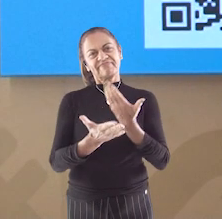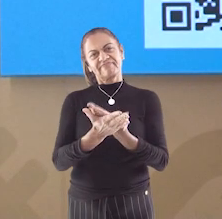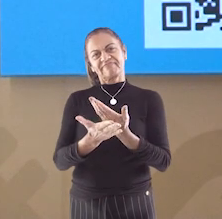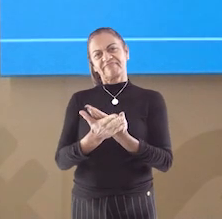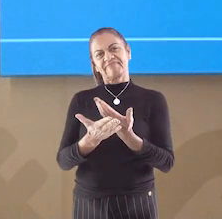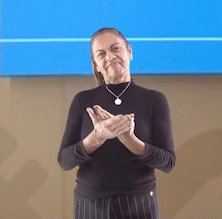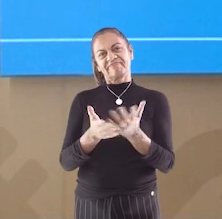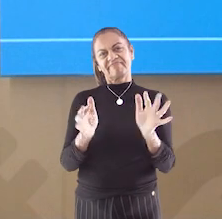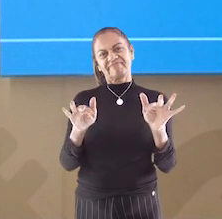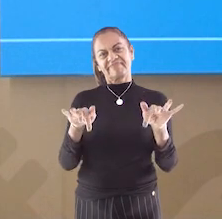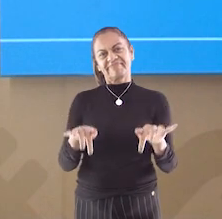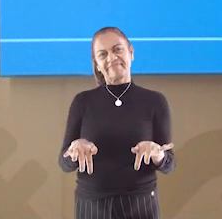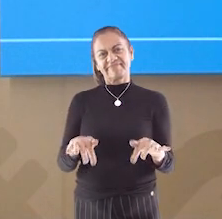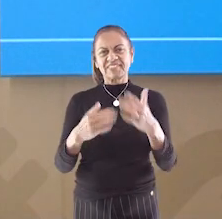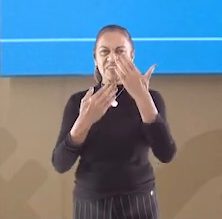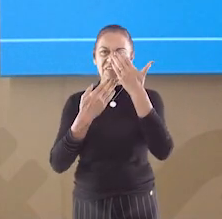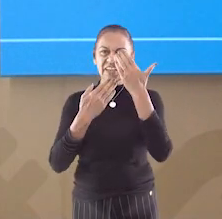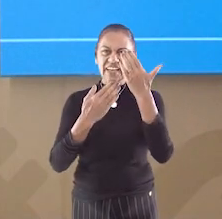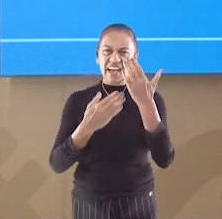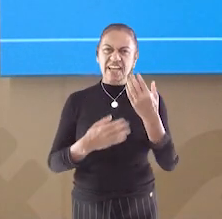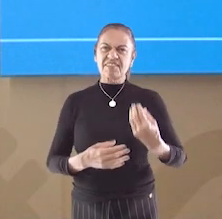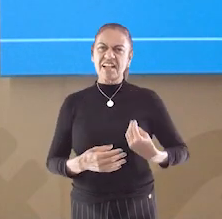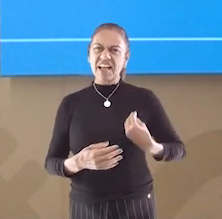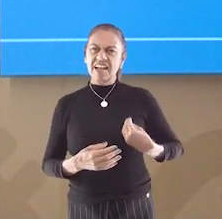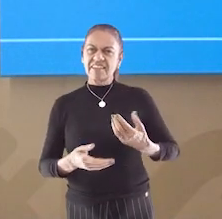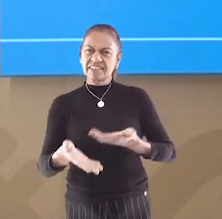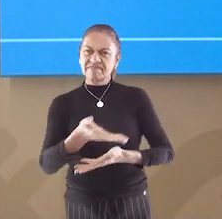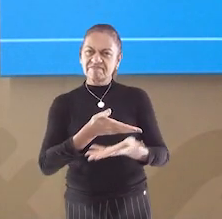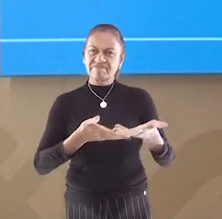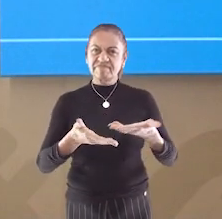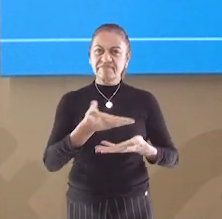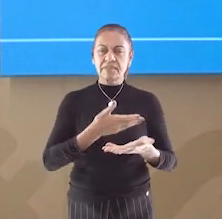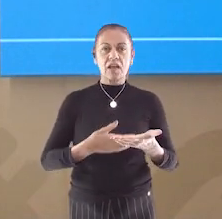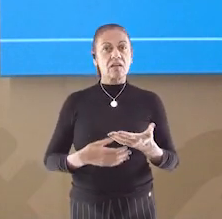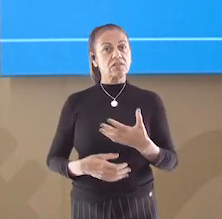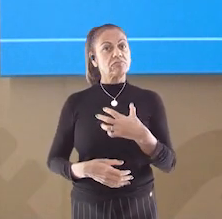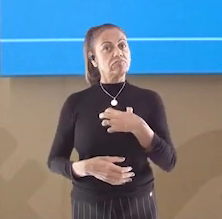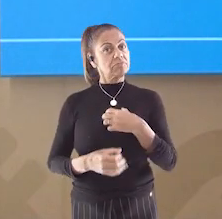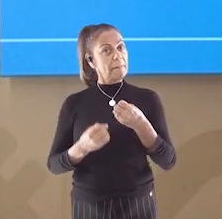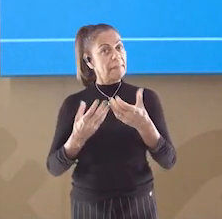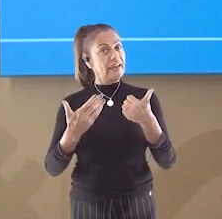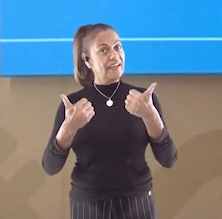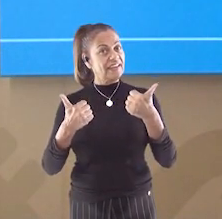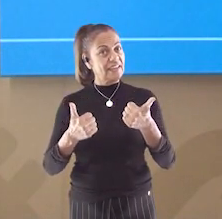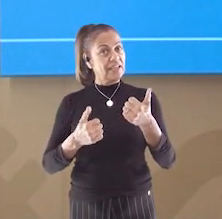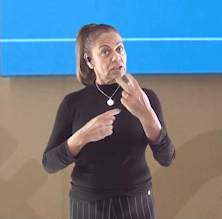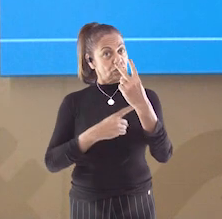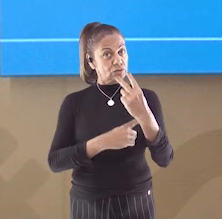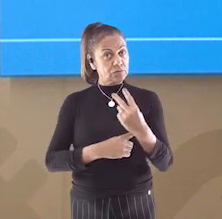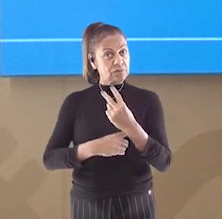Nossa aula vai ficando por aqui. Muito obrigado pela presença de vocês, ok? Fiquem bem